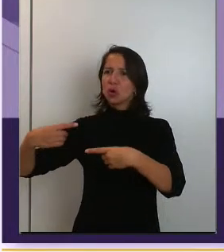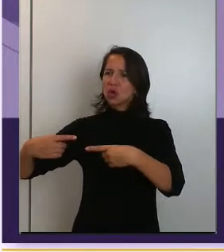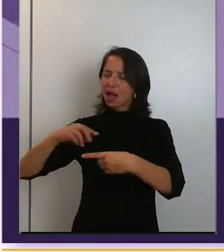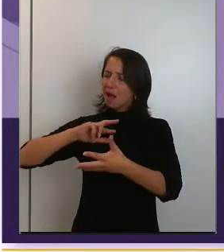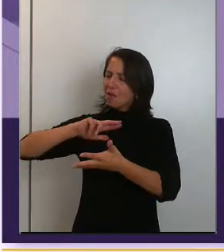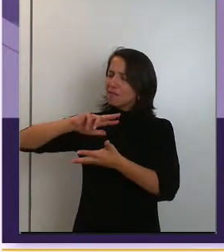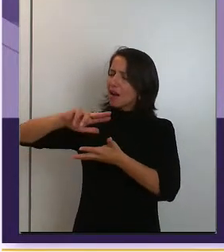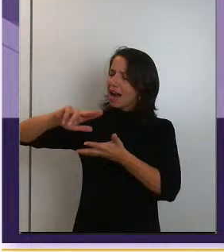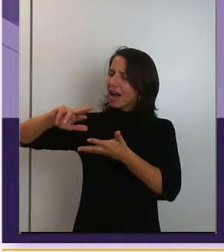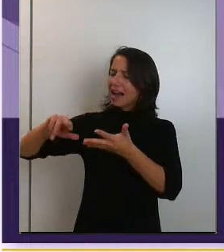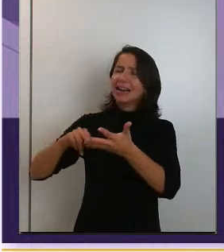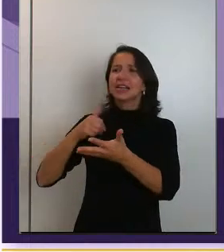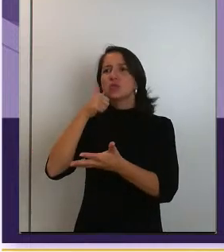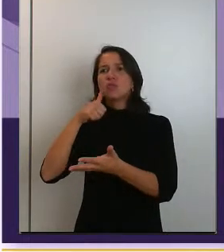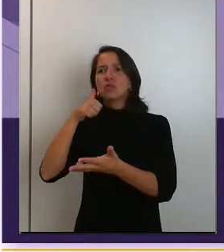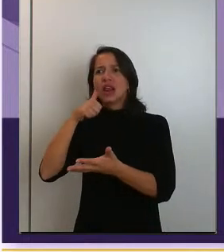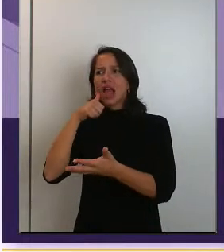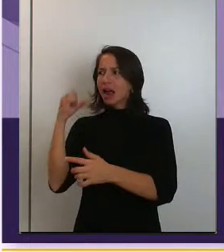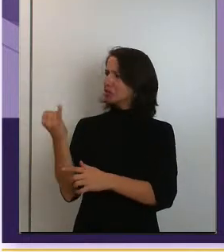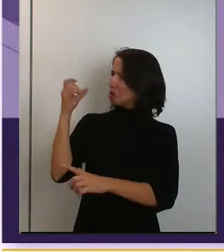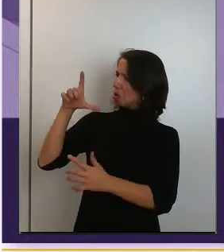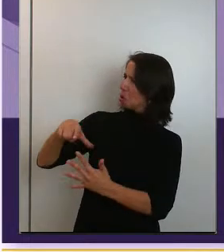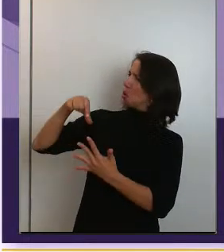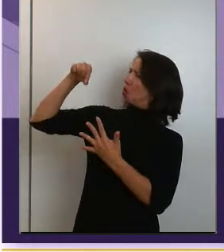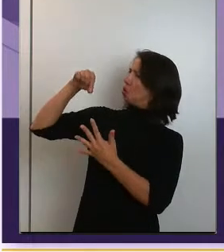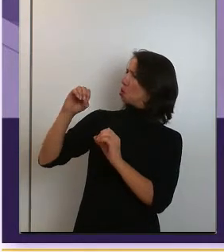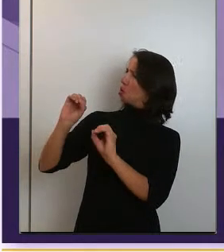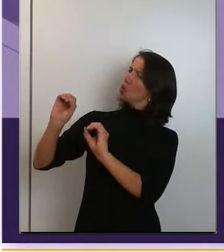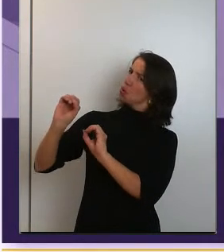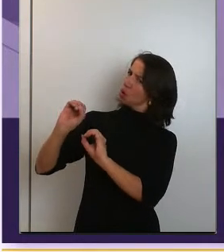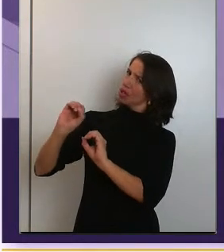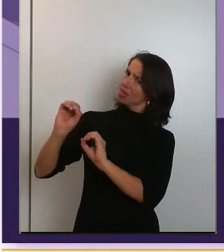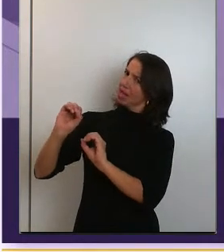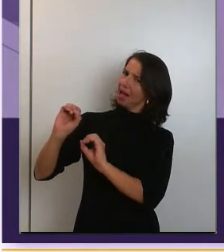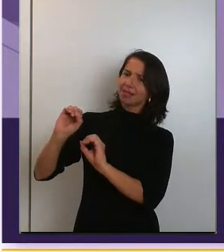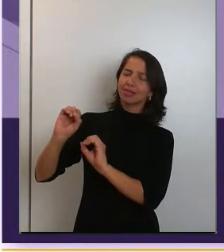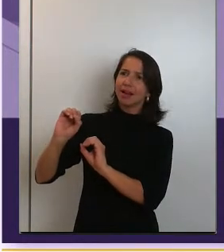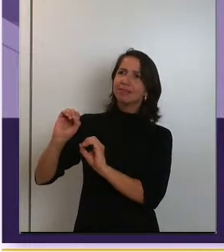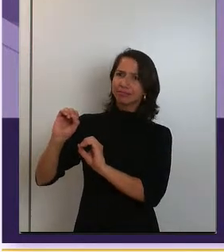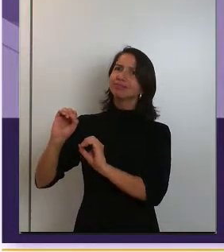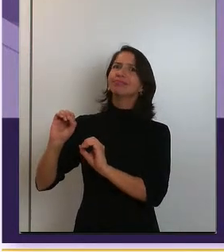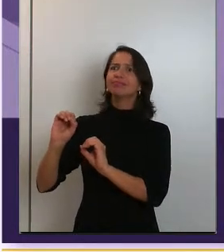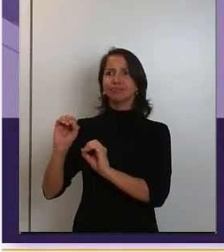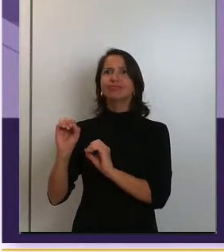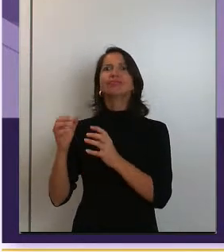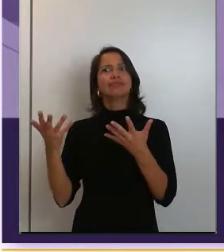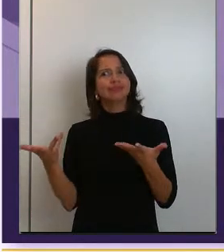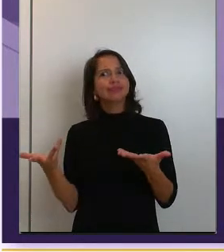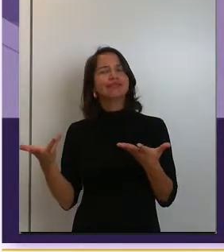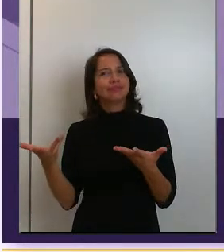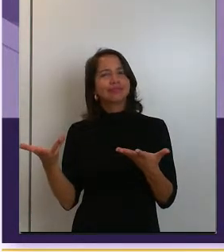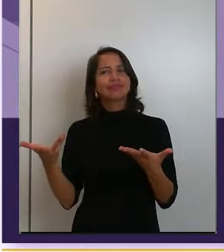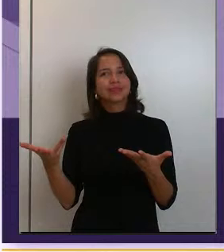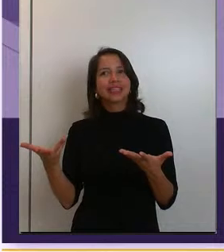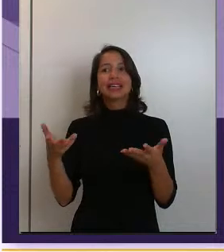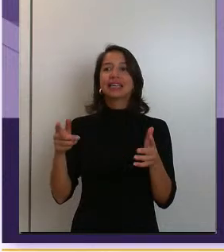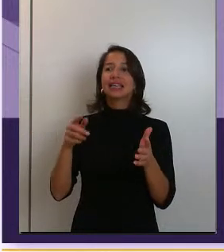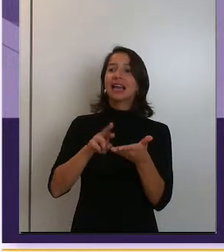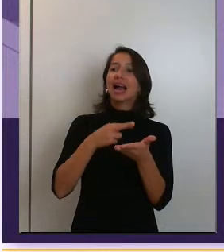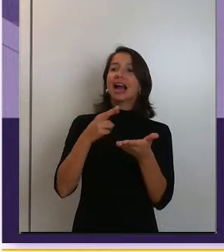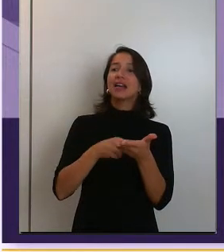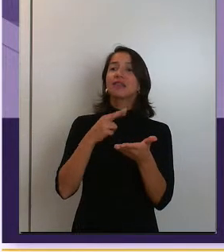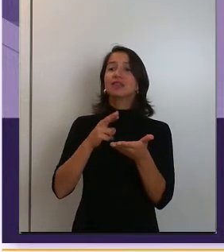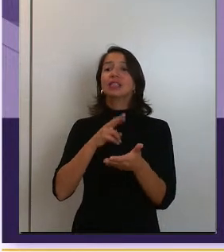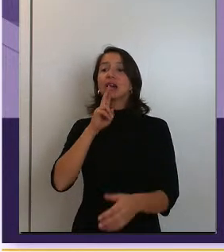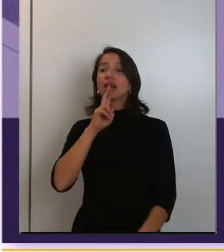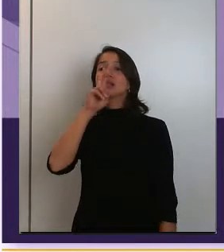mulheres importantíssimas com tantos serviços prestados e que ainda não tinham sido consideradas a mulher do ano. E a revista respondeu dizendo